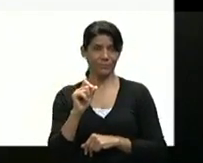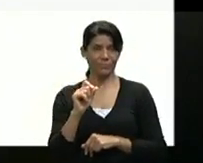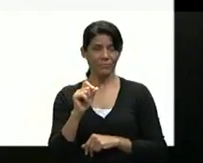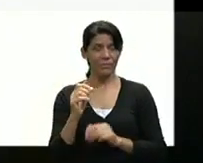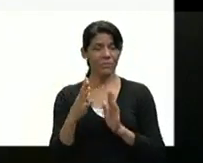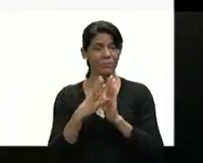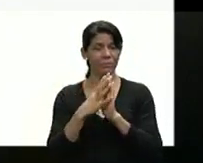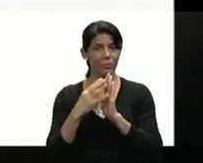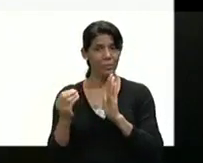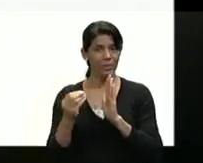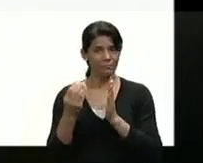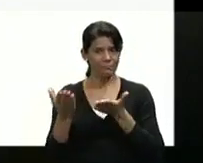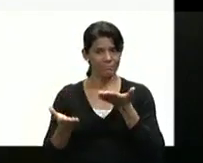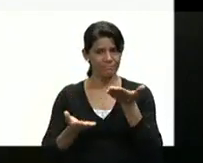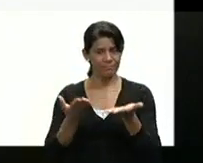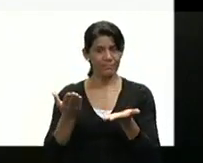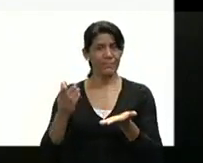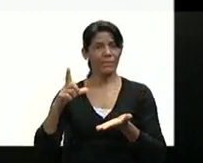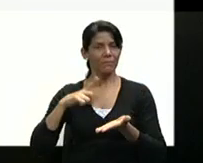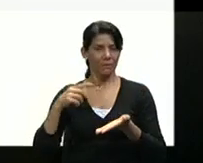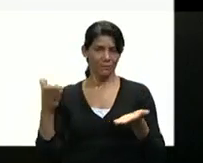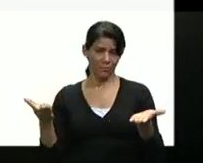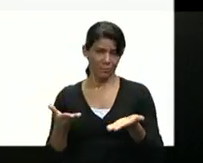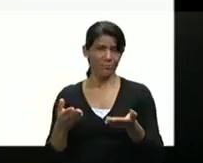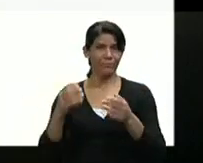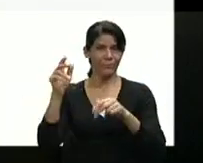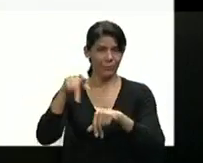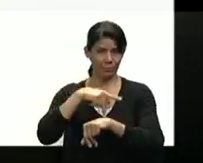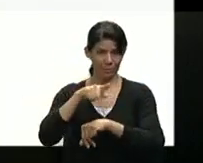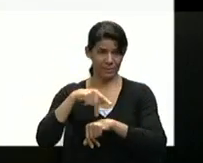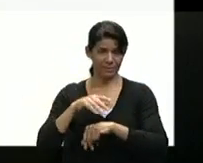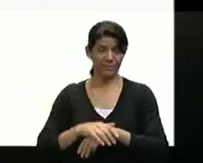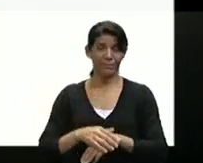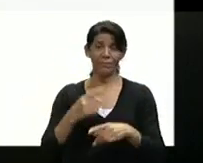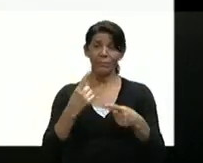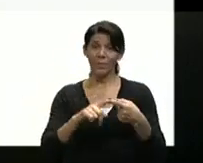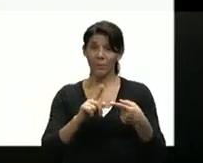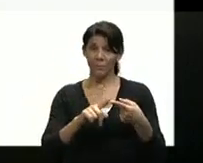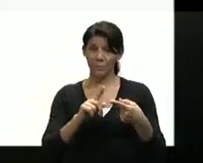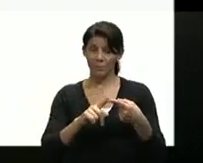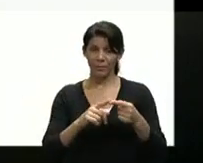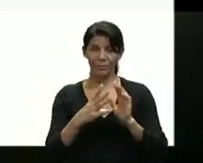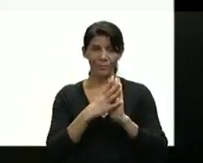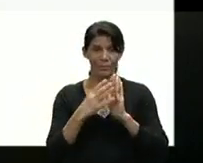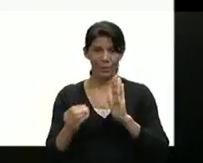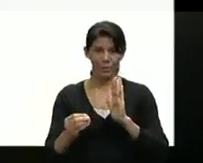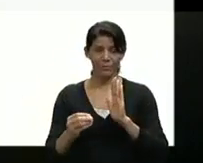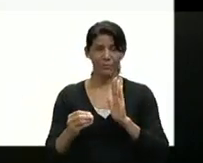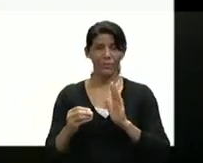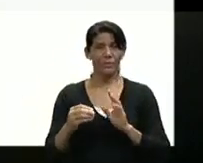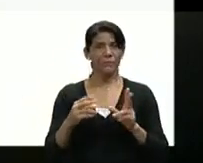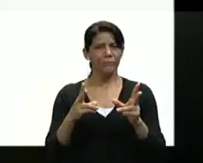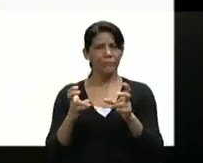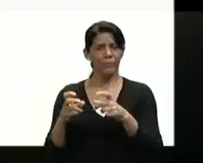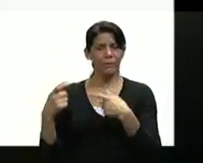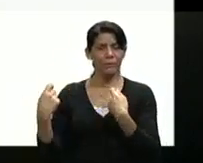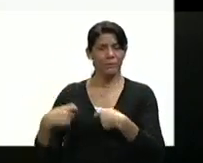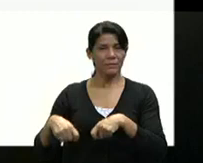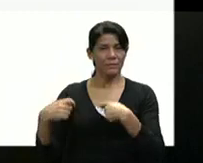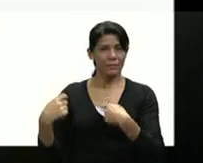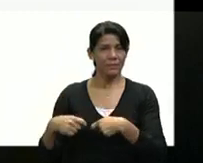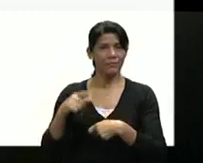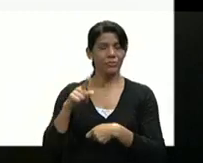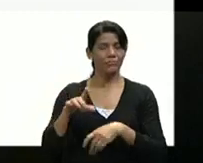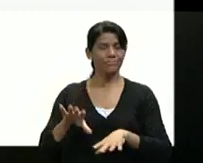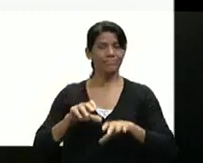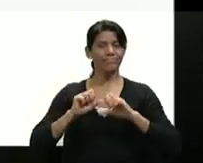do modelo assistencial vigente no país. Por ser prioridade no modelo assistencial, notou-se a necessidade